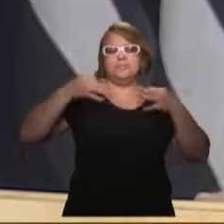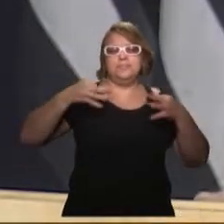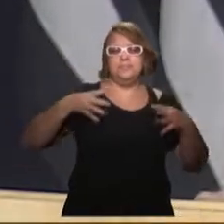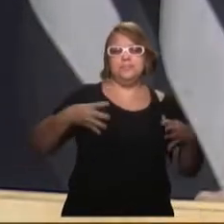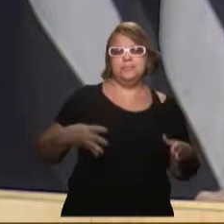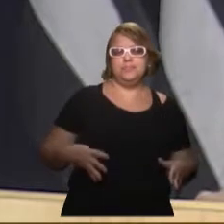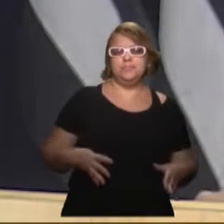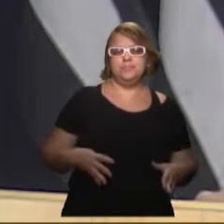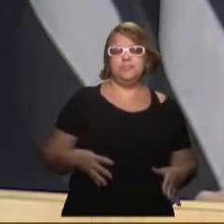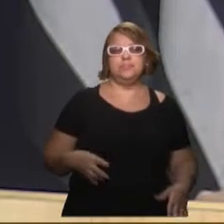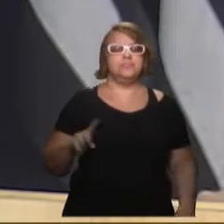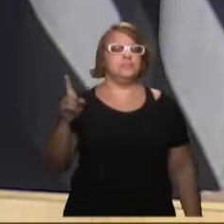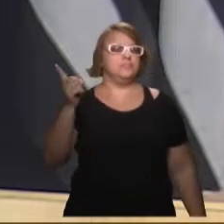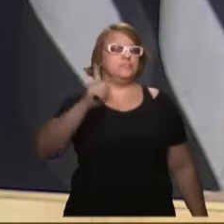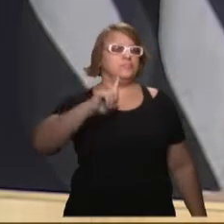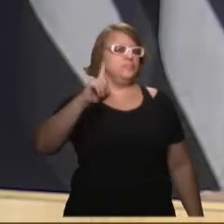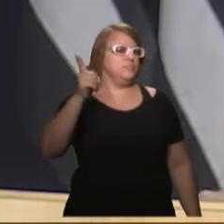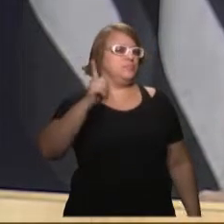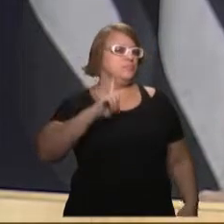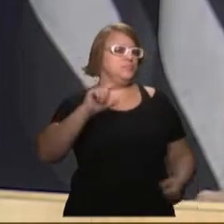Não faz, gente.